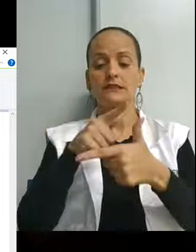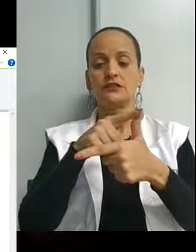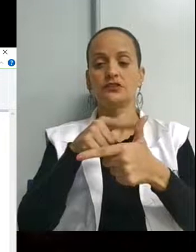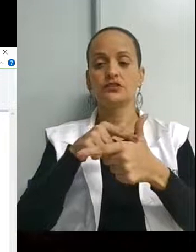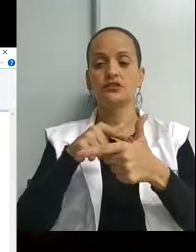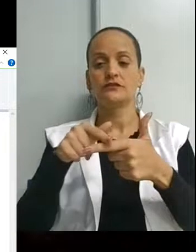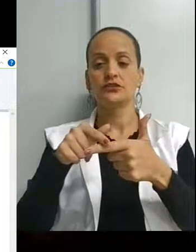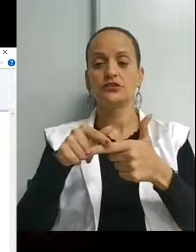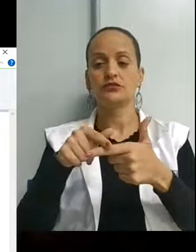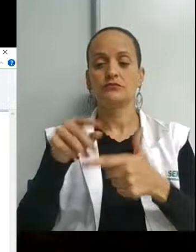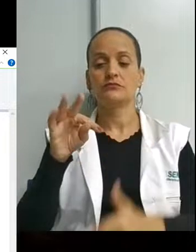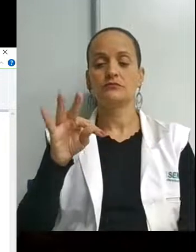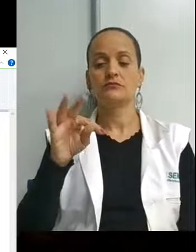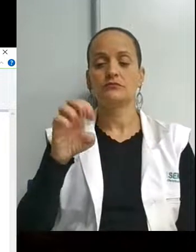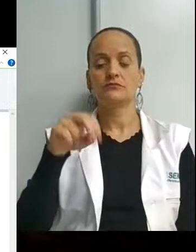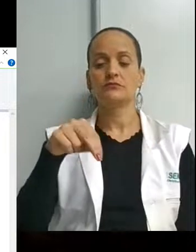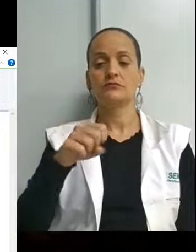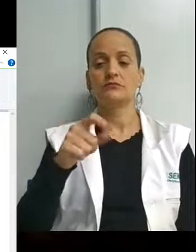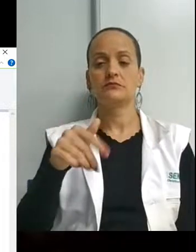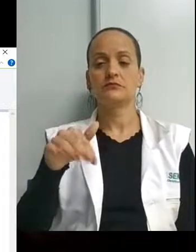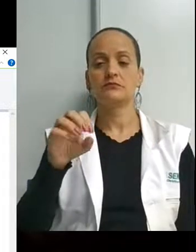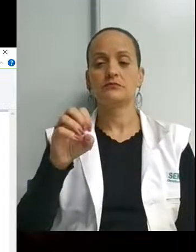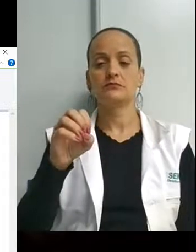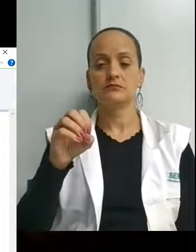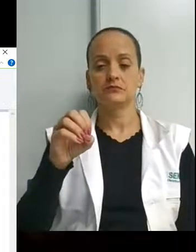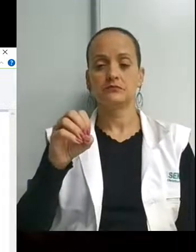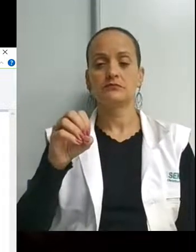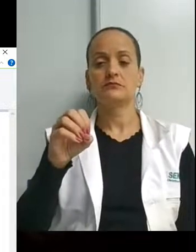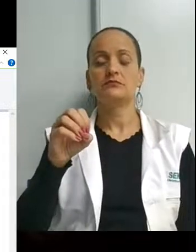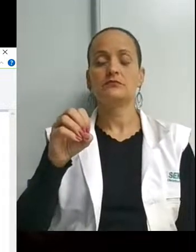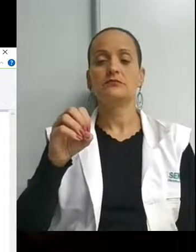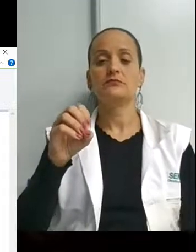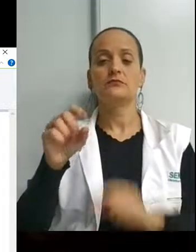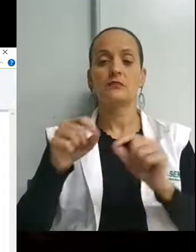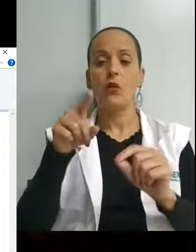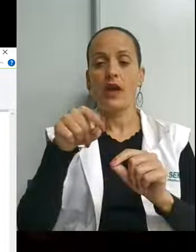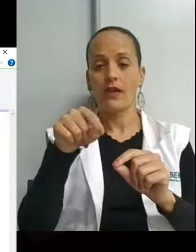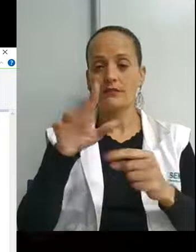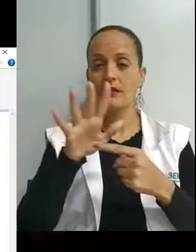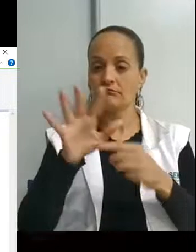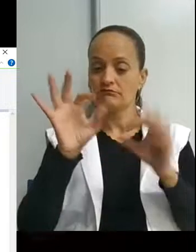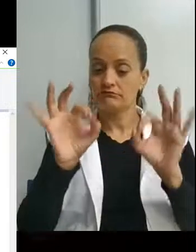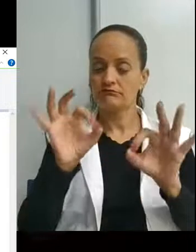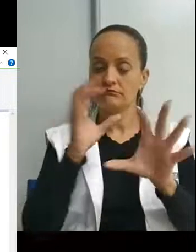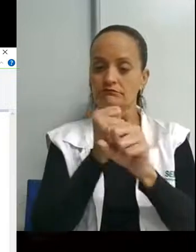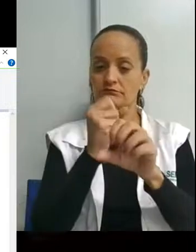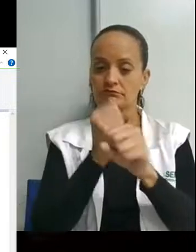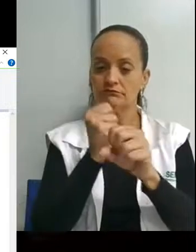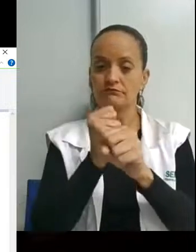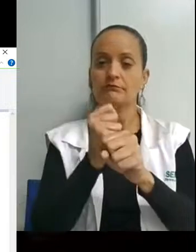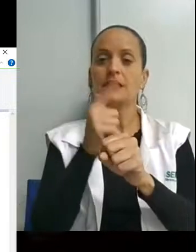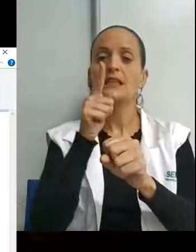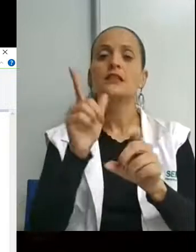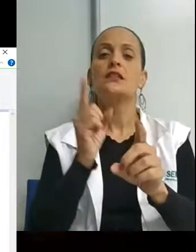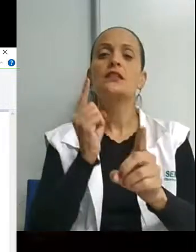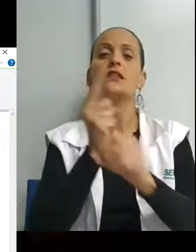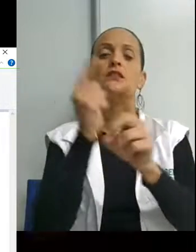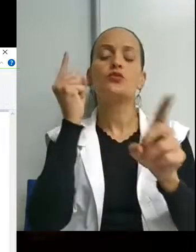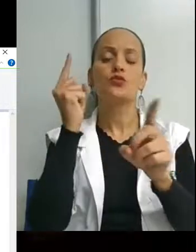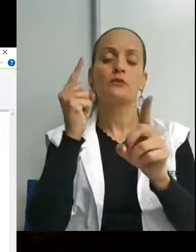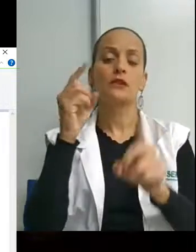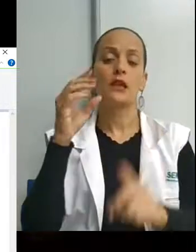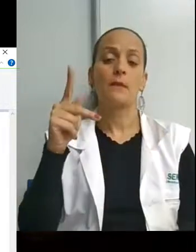tensão. Vai dividir com o V. Certo? Então, essa aqui é a fórmula para me encontrar quem? A corrente elétrica com informações